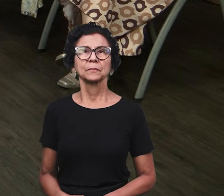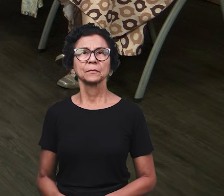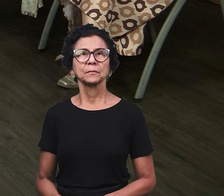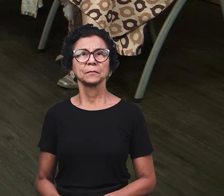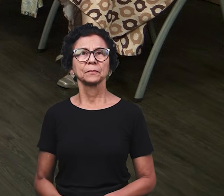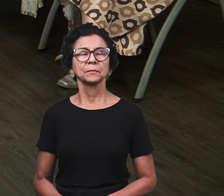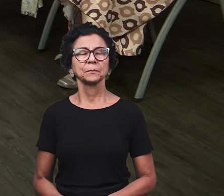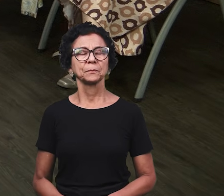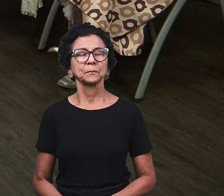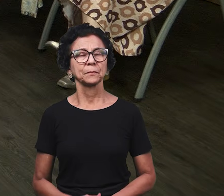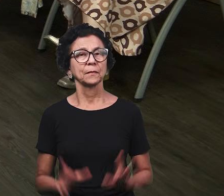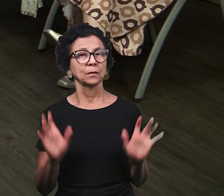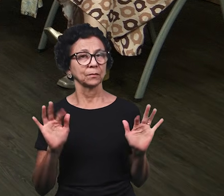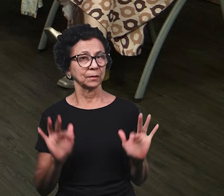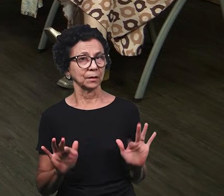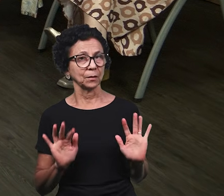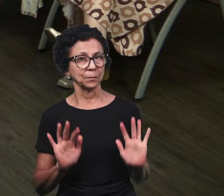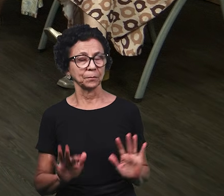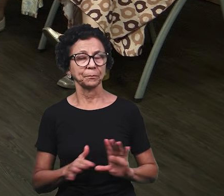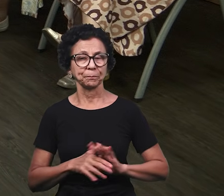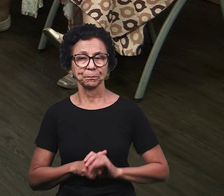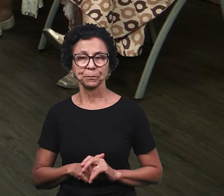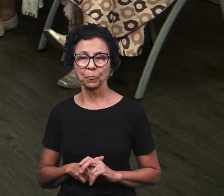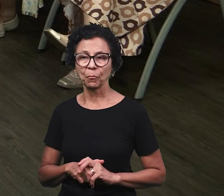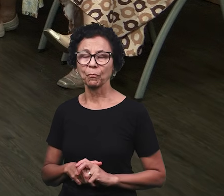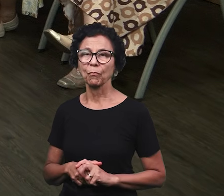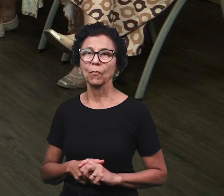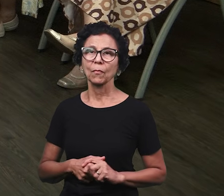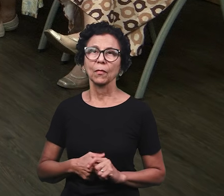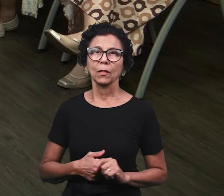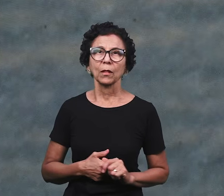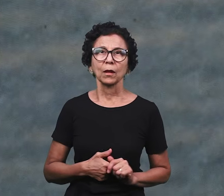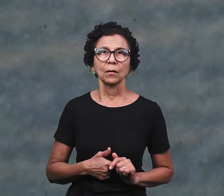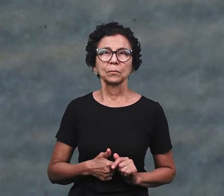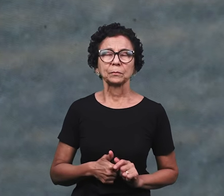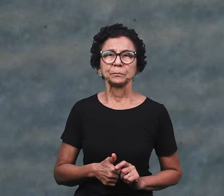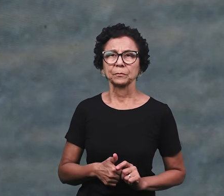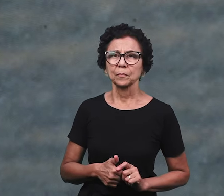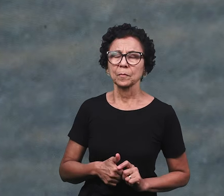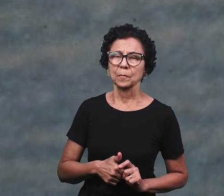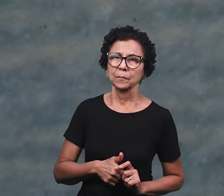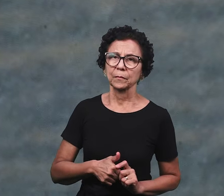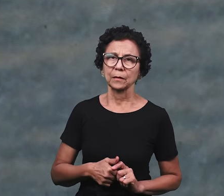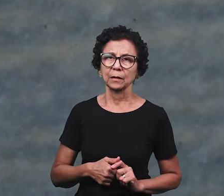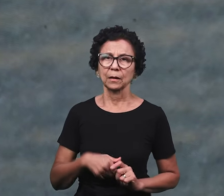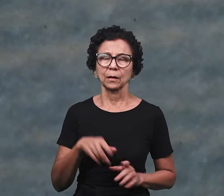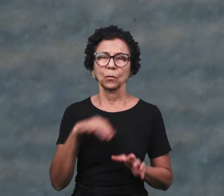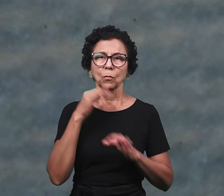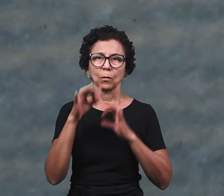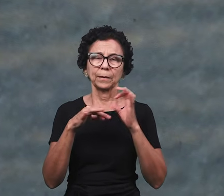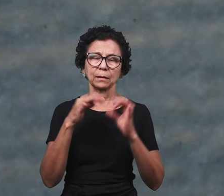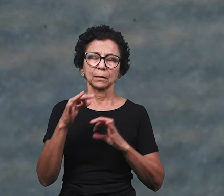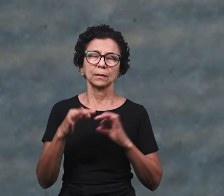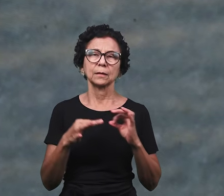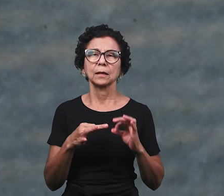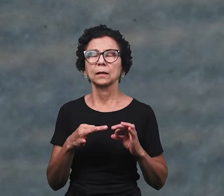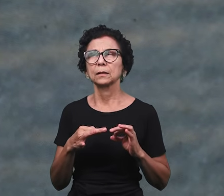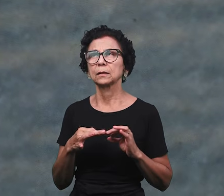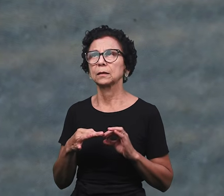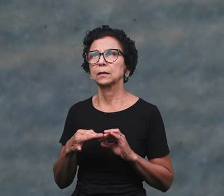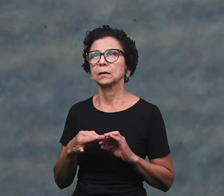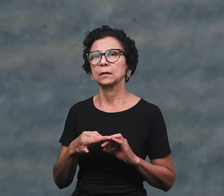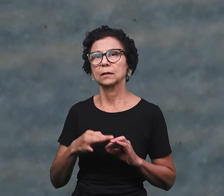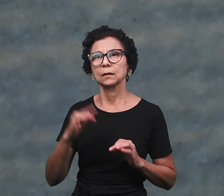para o final do programa e eu prometi que eu ia ler uma mensagem, um dos comentários de um